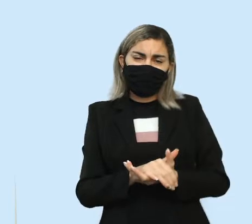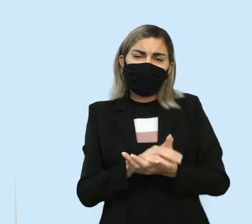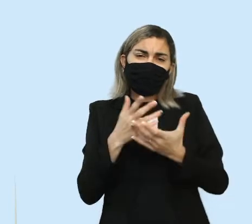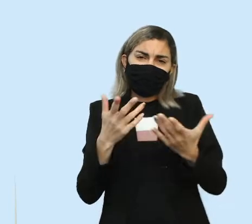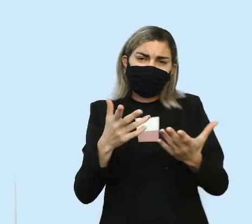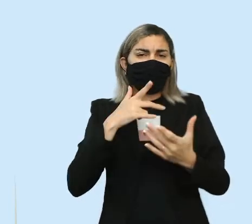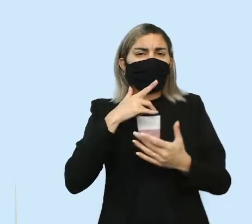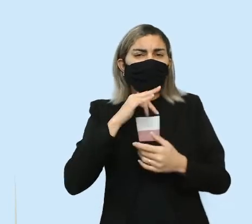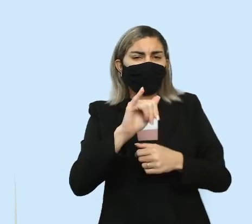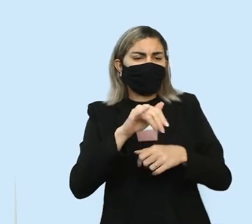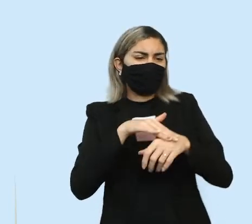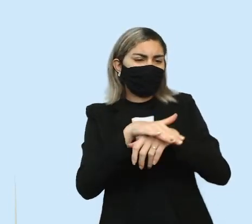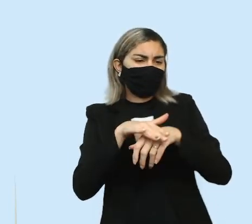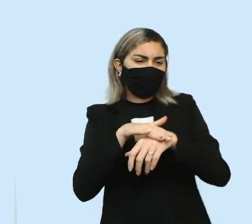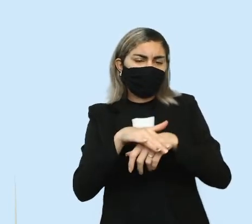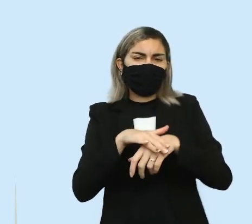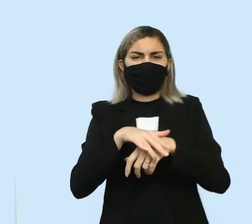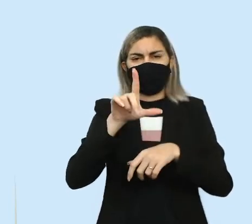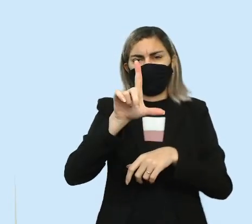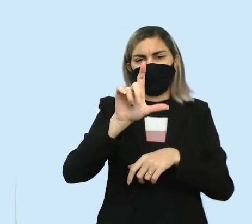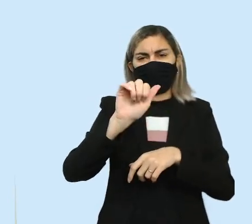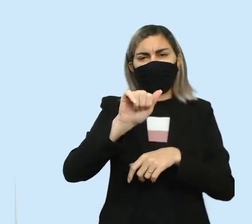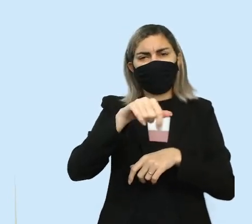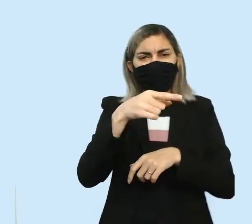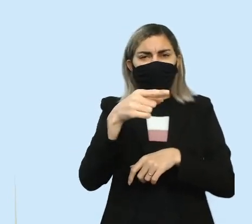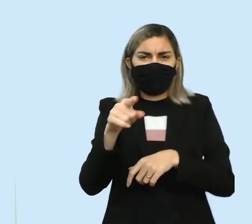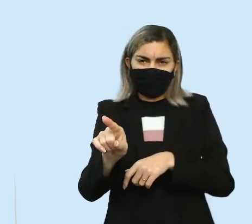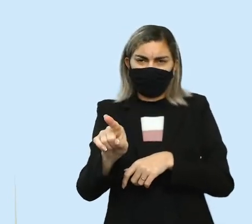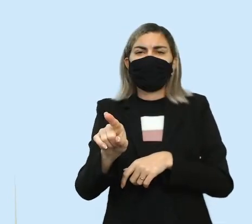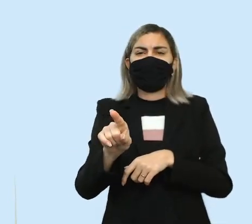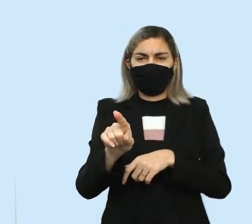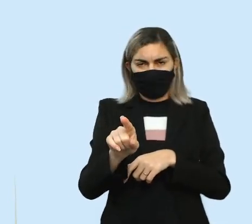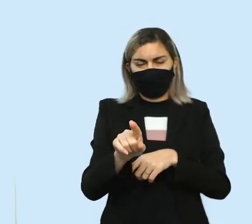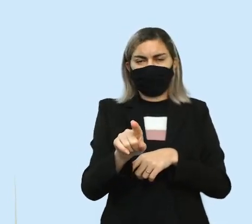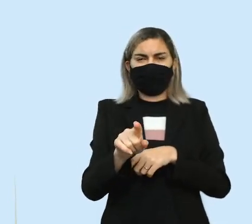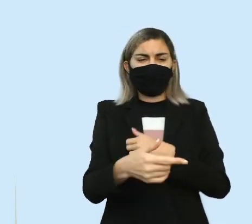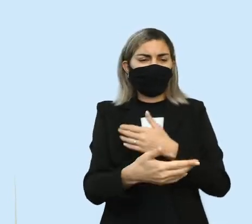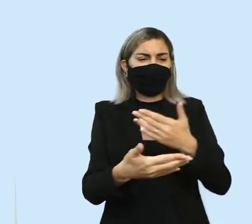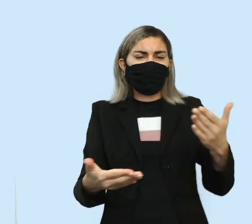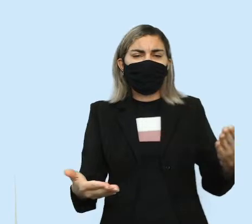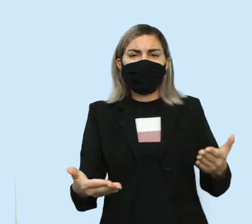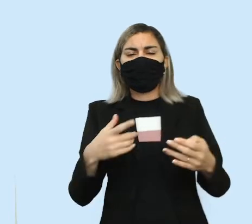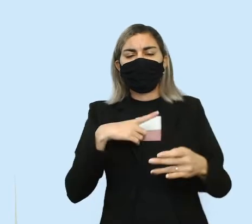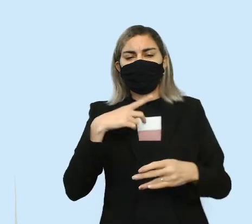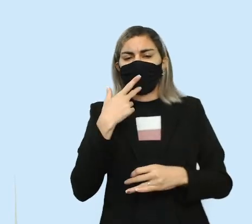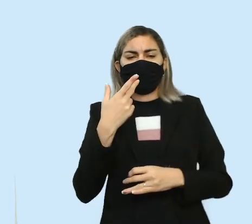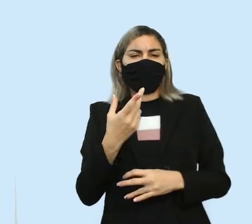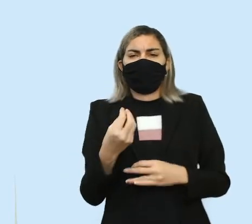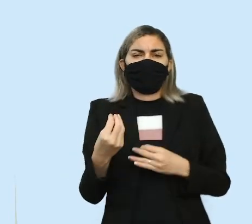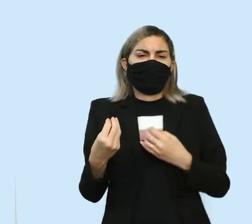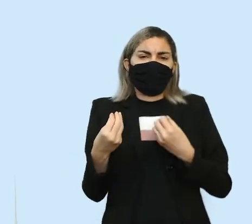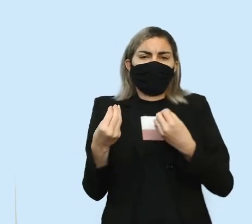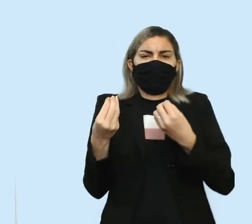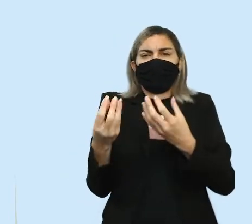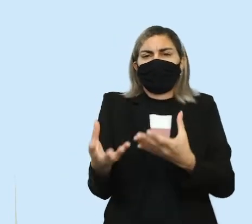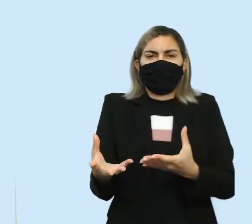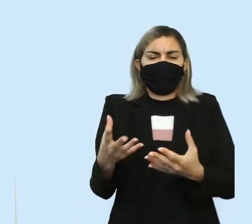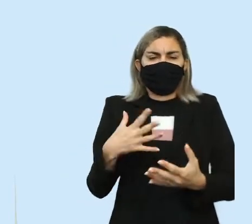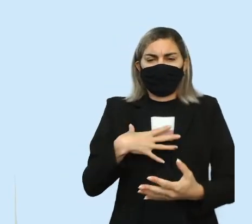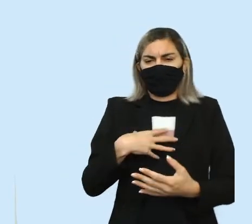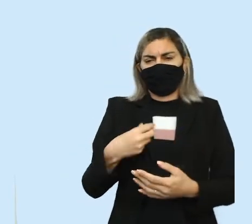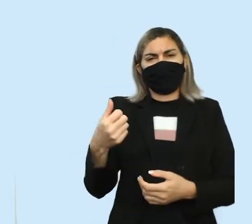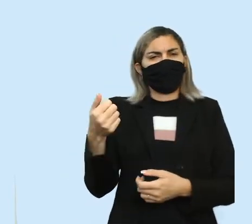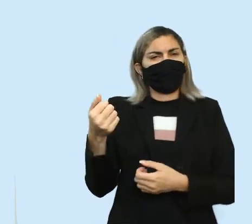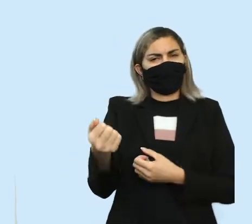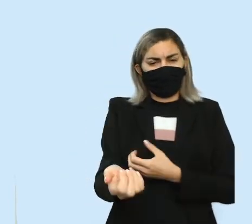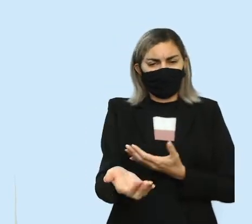pai dela, e esse pai dela é atendido pelo nome de Labão. Labão, ele diz que não vai entregar a sua filha mais